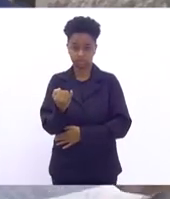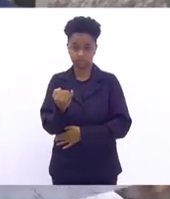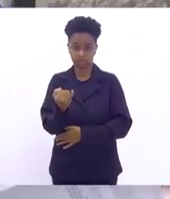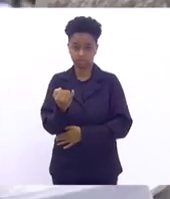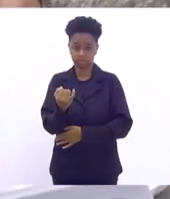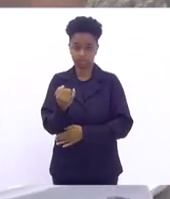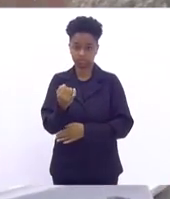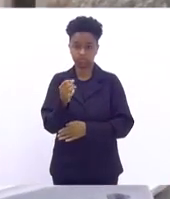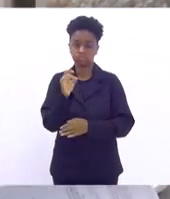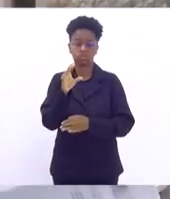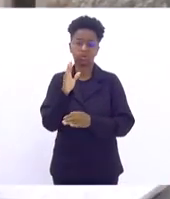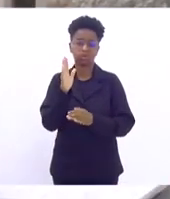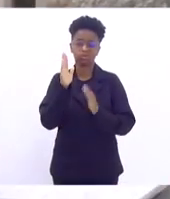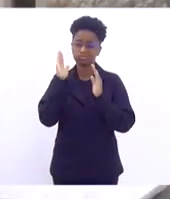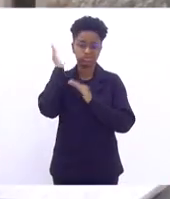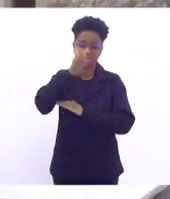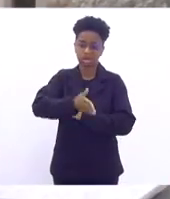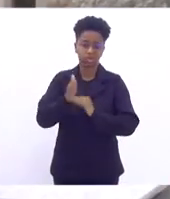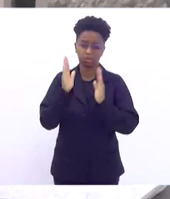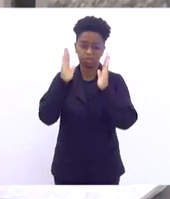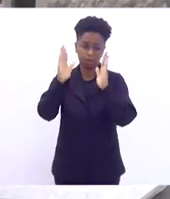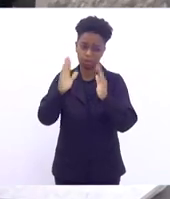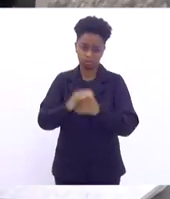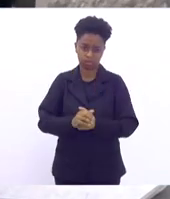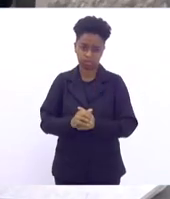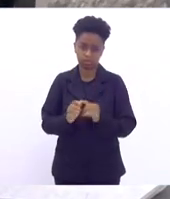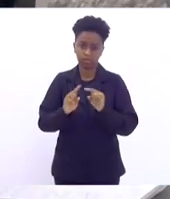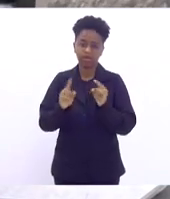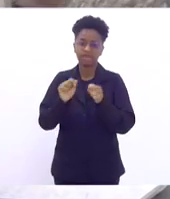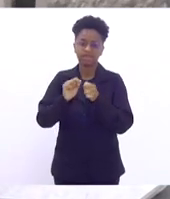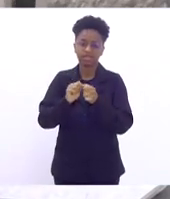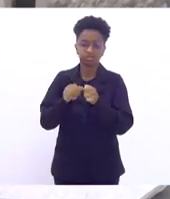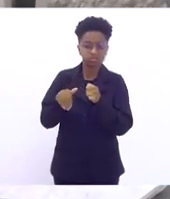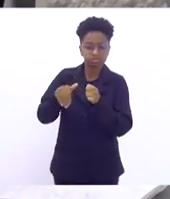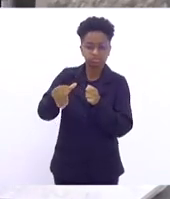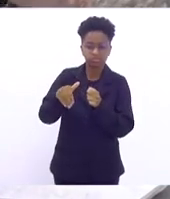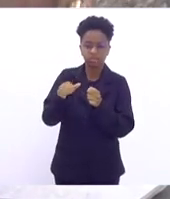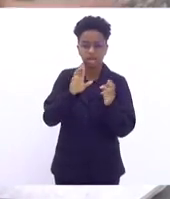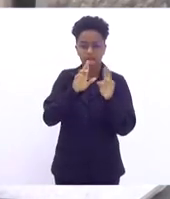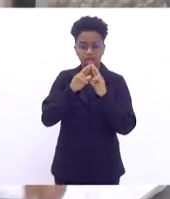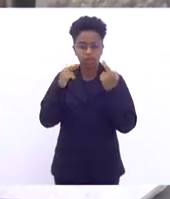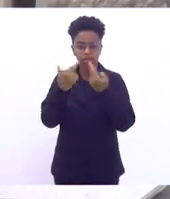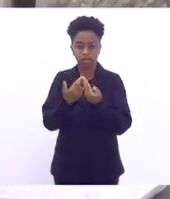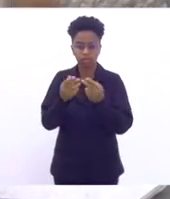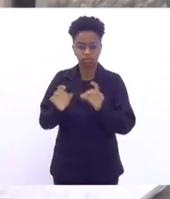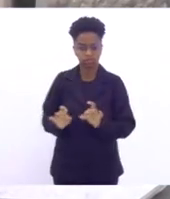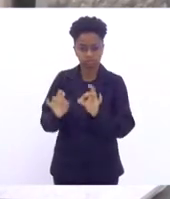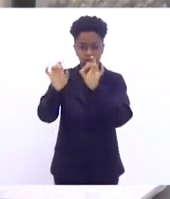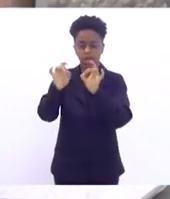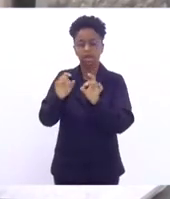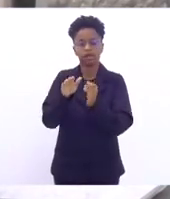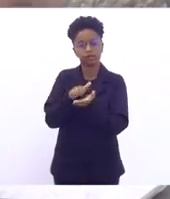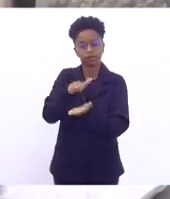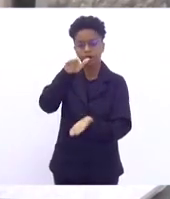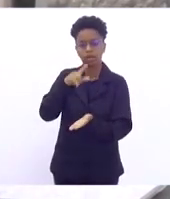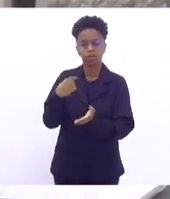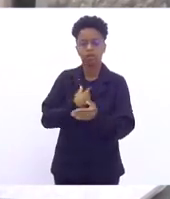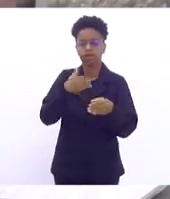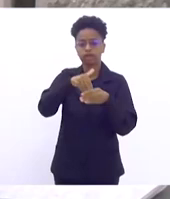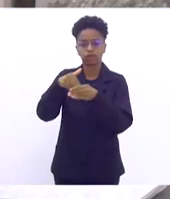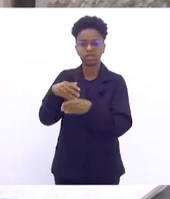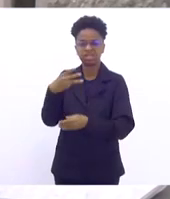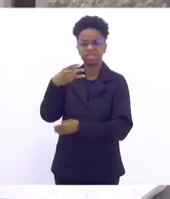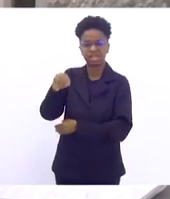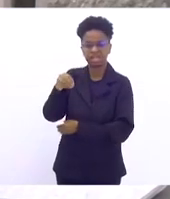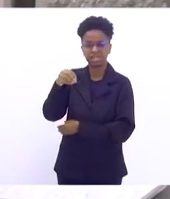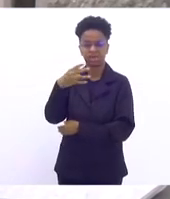fazer em bloco mas fazer uma extraordinária em breve nas próximas semanas pra gente votar aí uns 30 40 projetos só